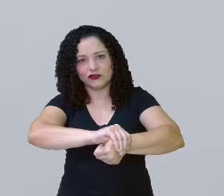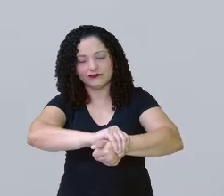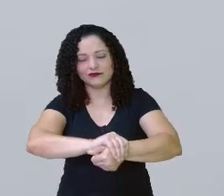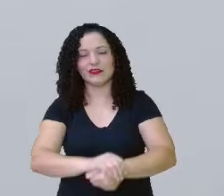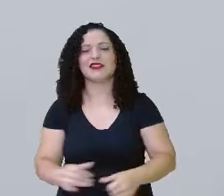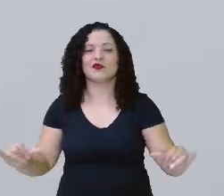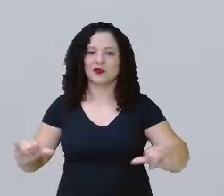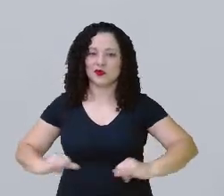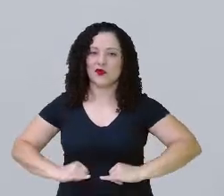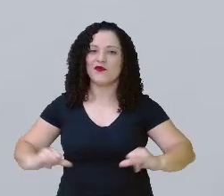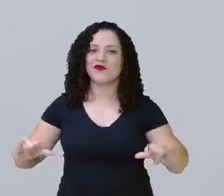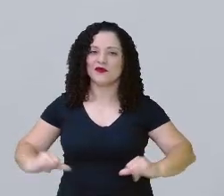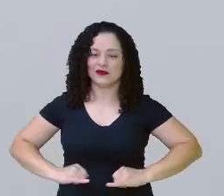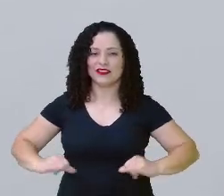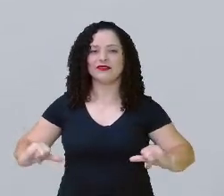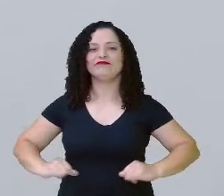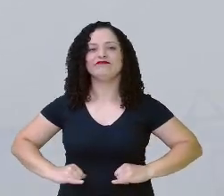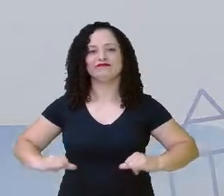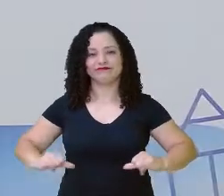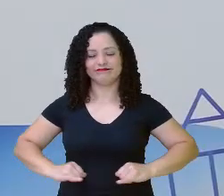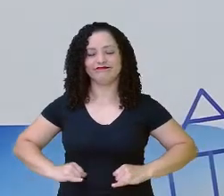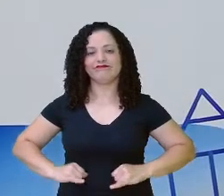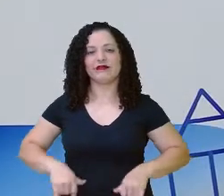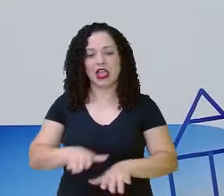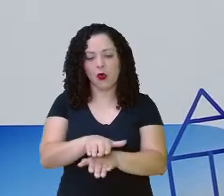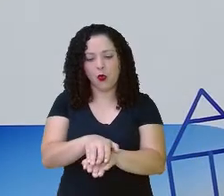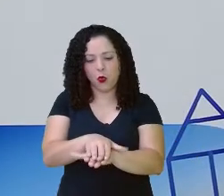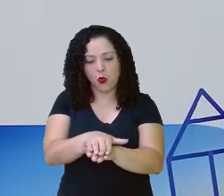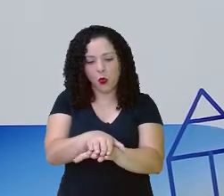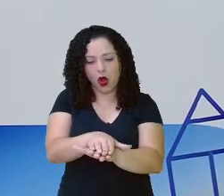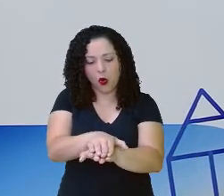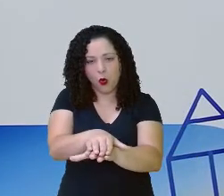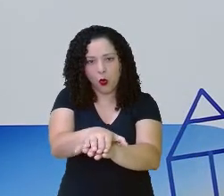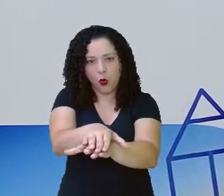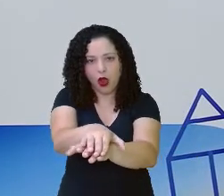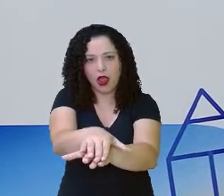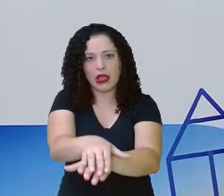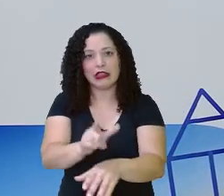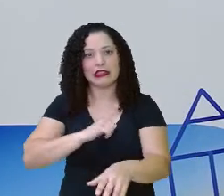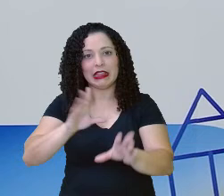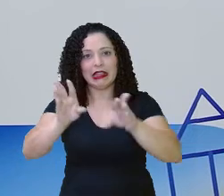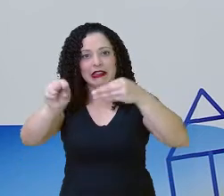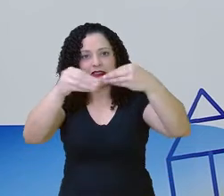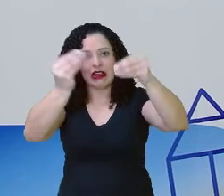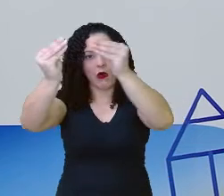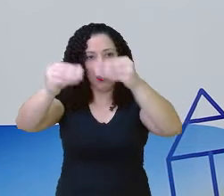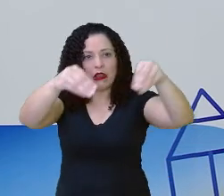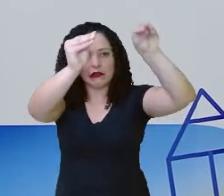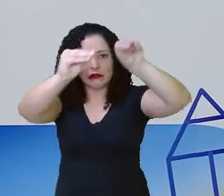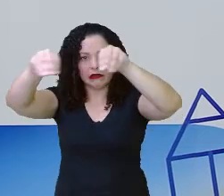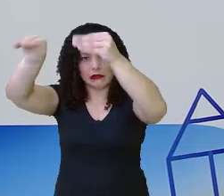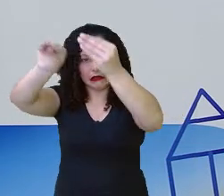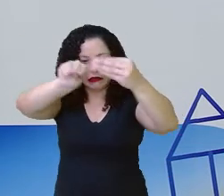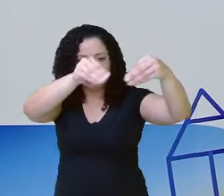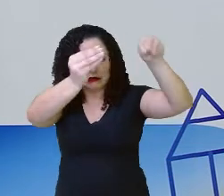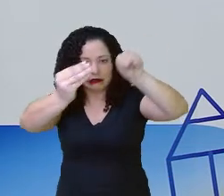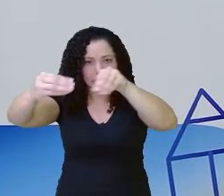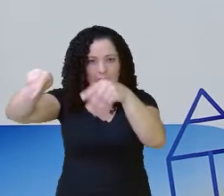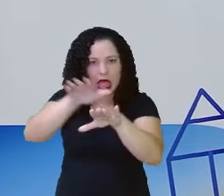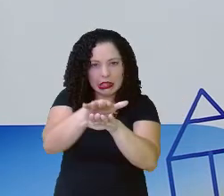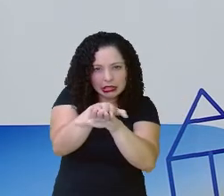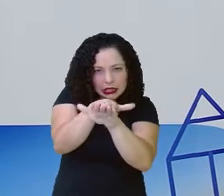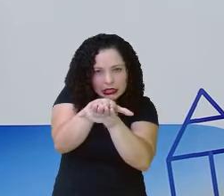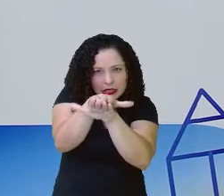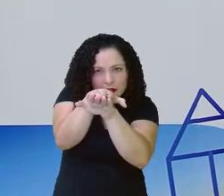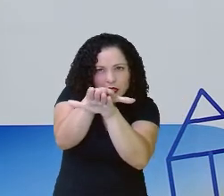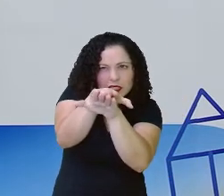do plástico. As sacolas plásticas que ficam ali no mar, boiando, a tartaruga ela não consegue identificar,